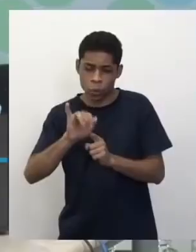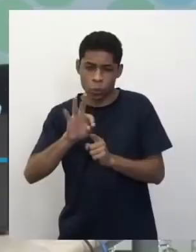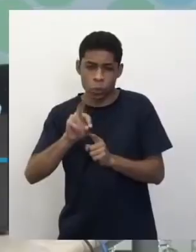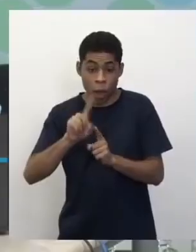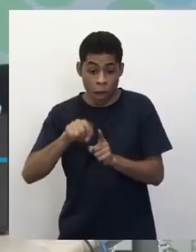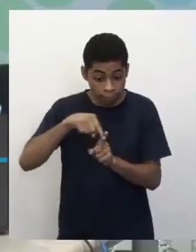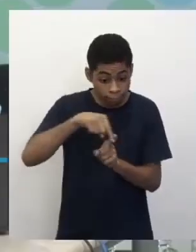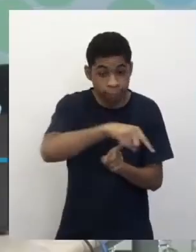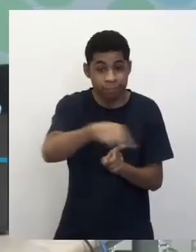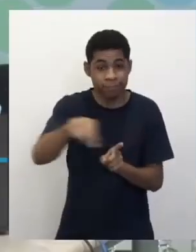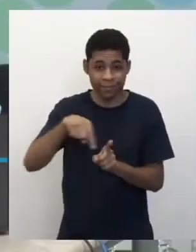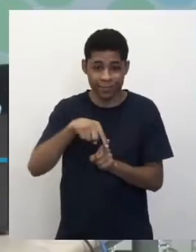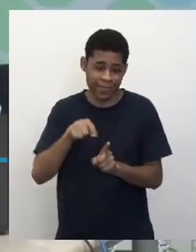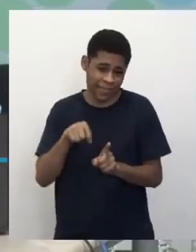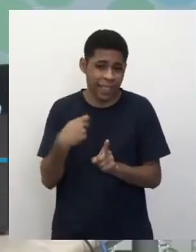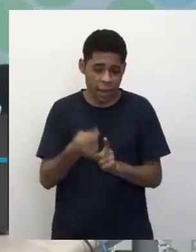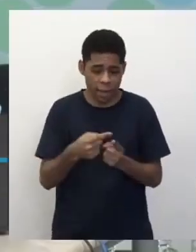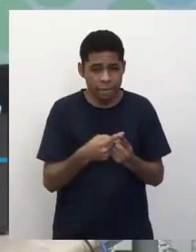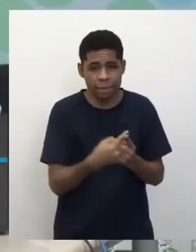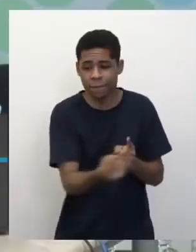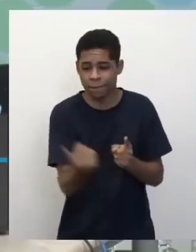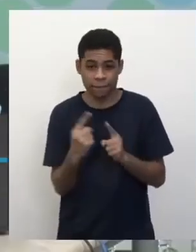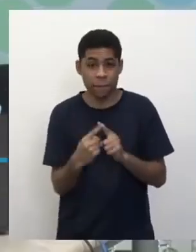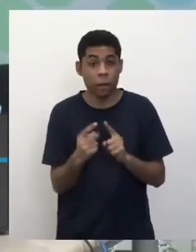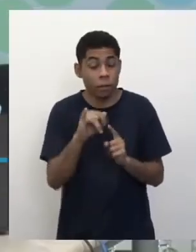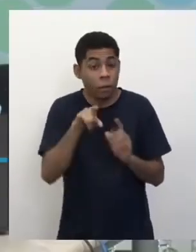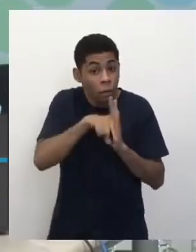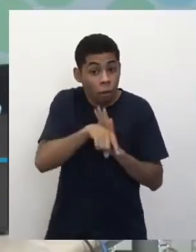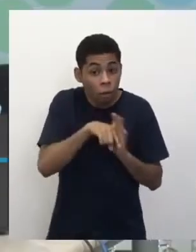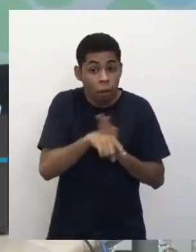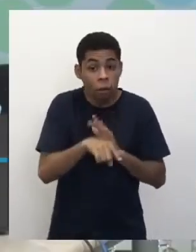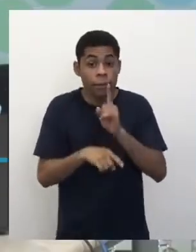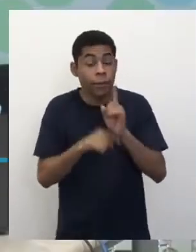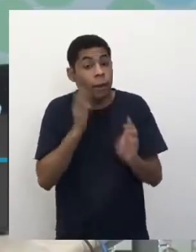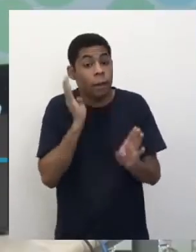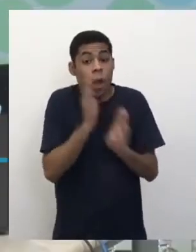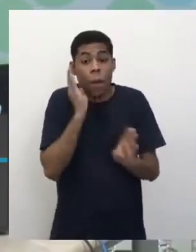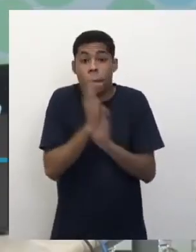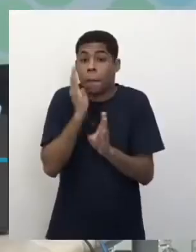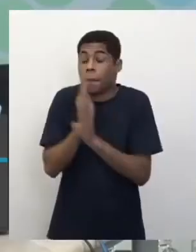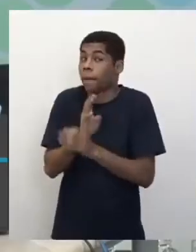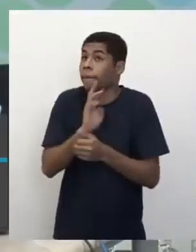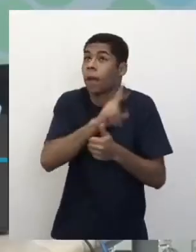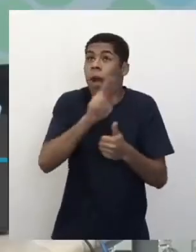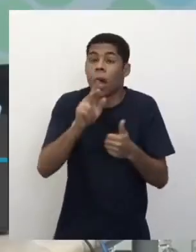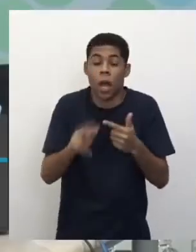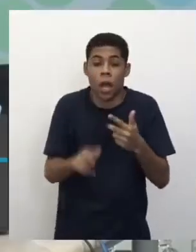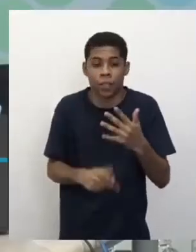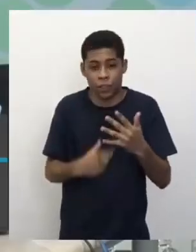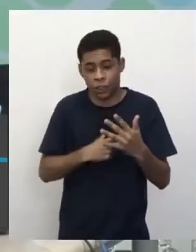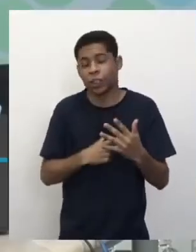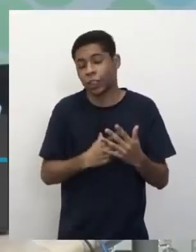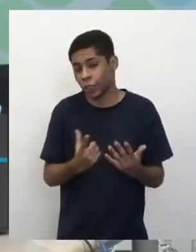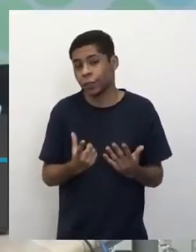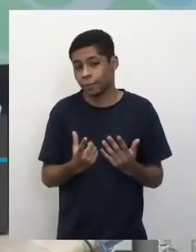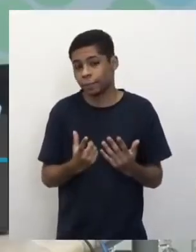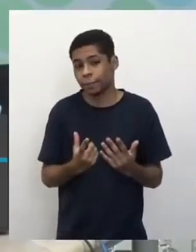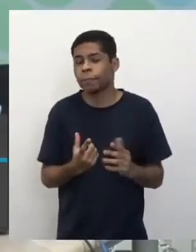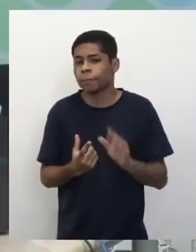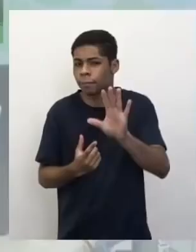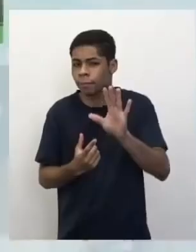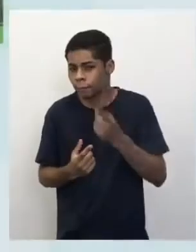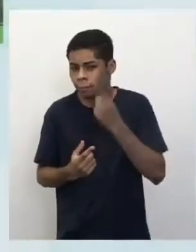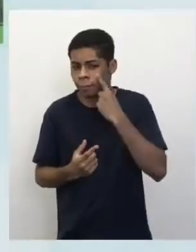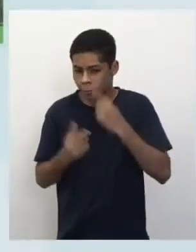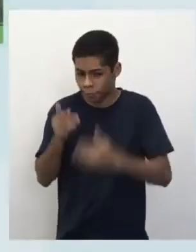a palavra circuito, a definição da palavra circuito, vocês vão encontrar várias definições, certo? Então, olha só, coloquem o